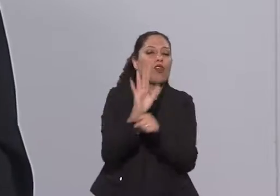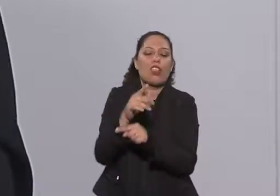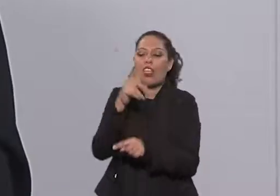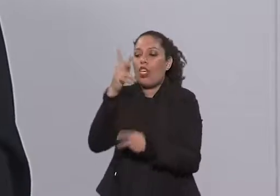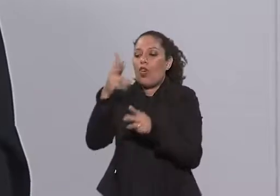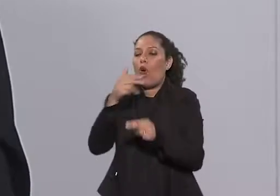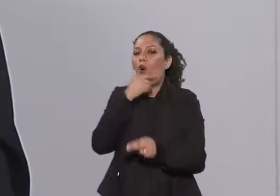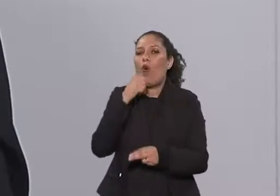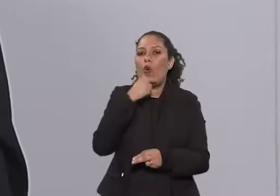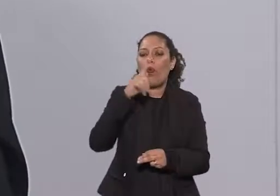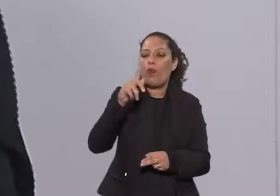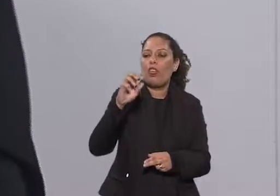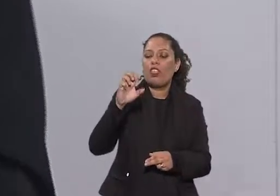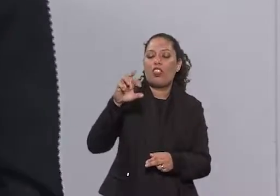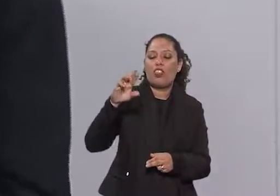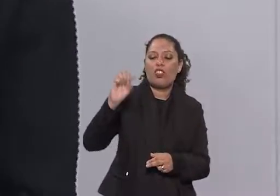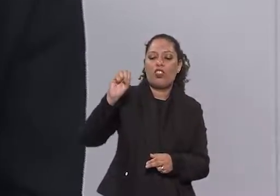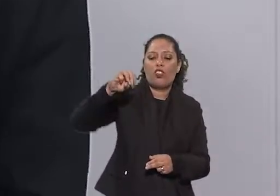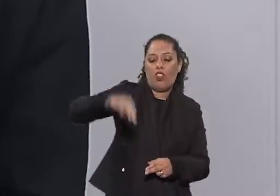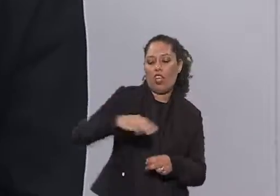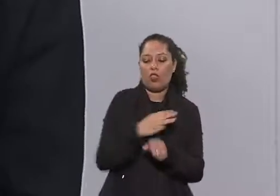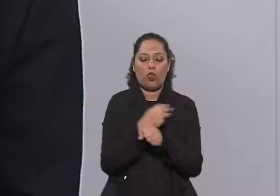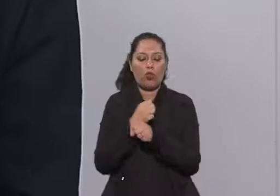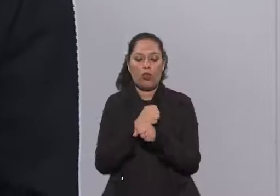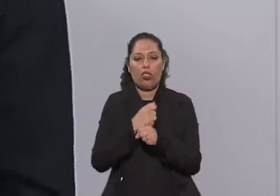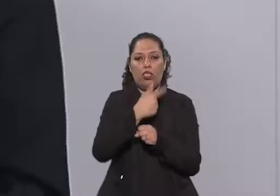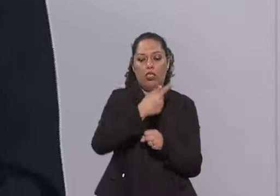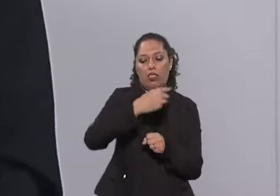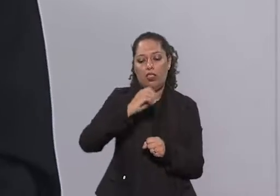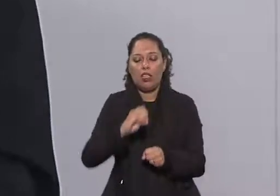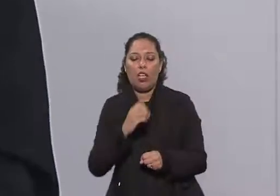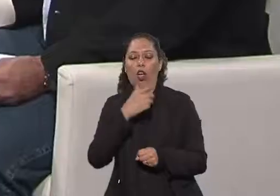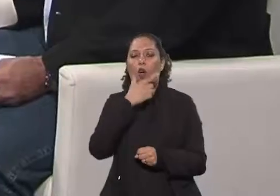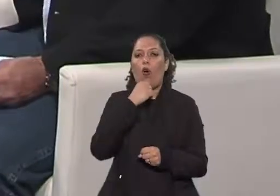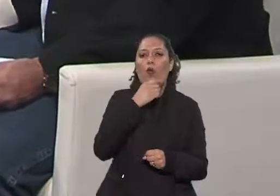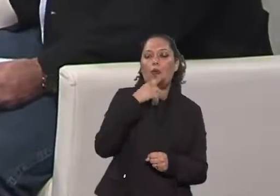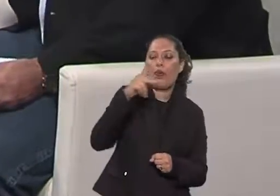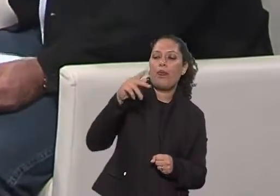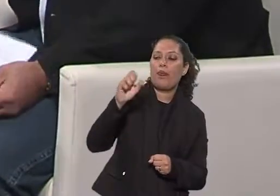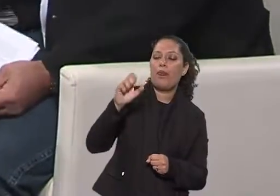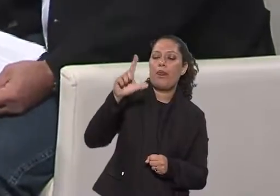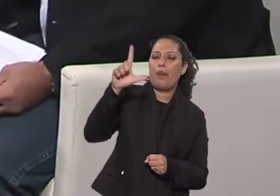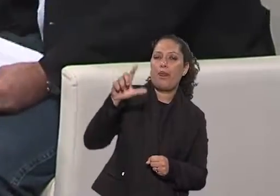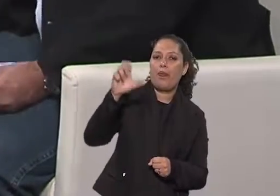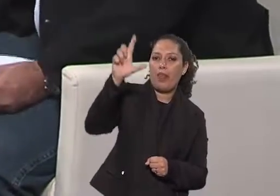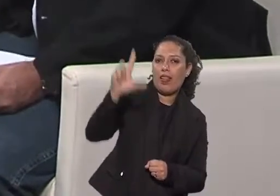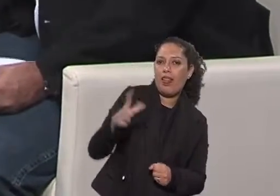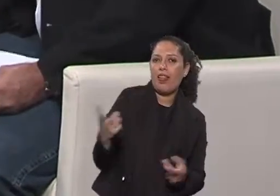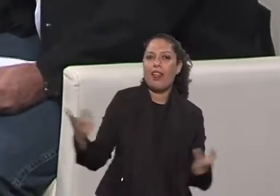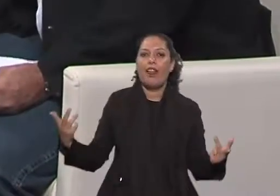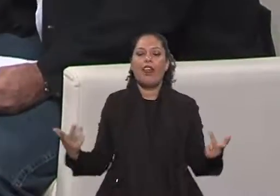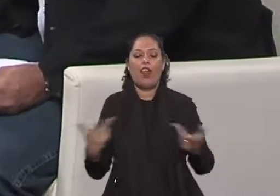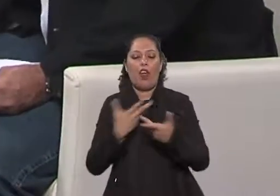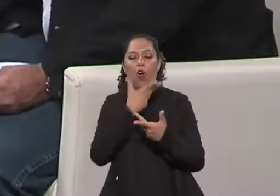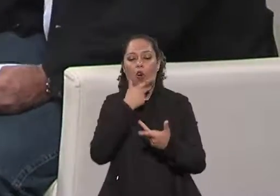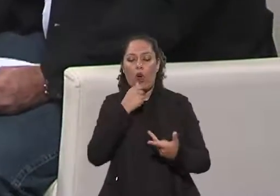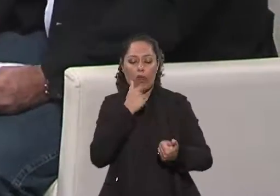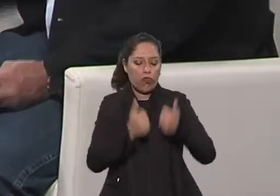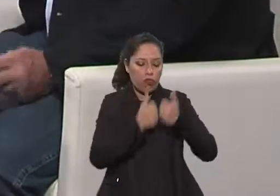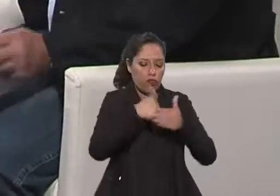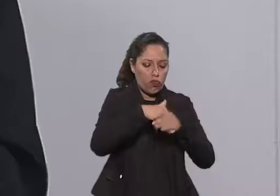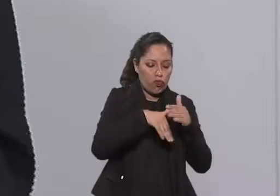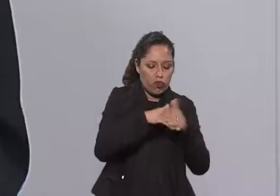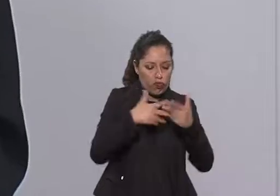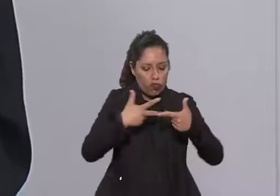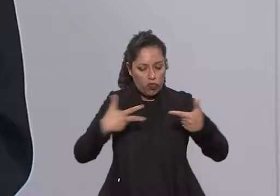também como gerson fazem 70 lançar 70 metros na época a gente tinha pelé net a jairzinho tinha um jogador e um craque também